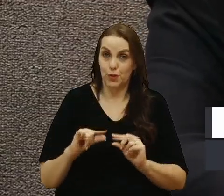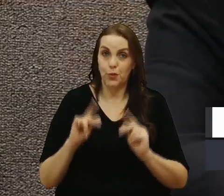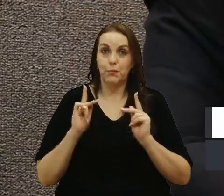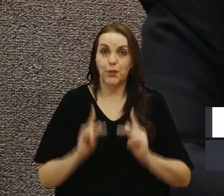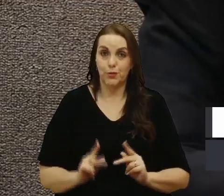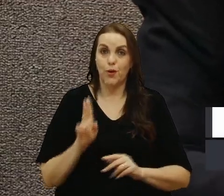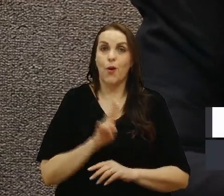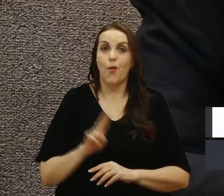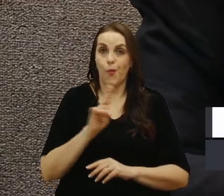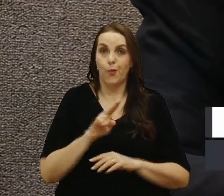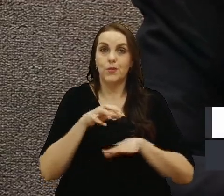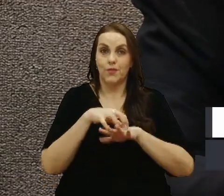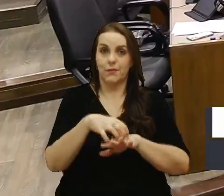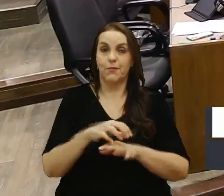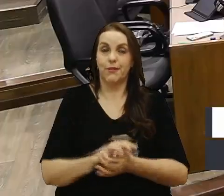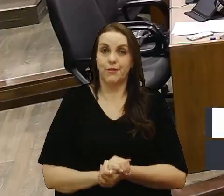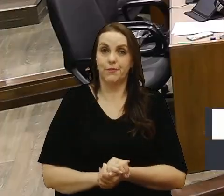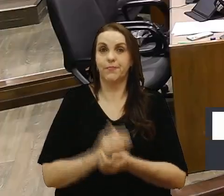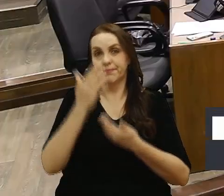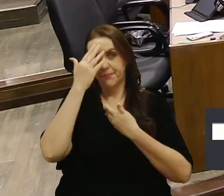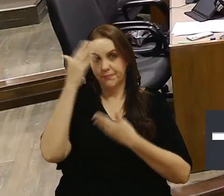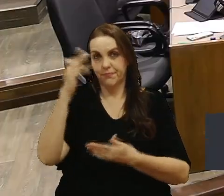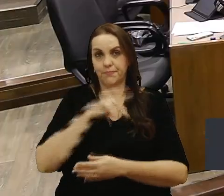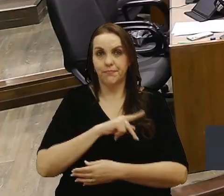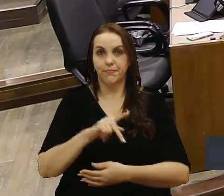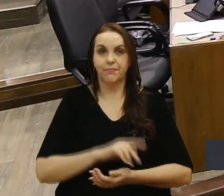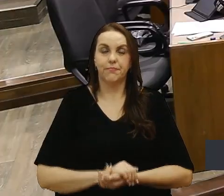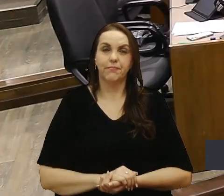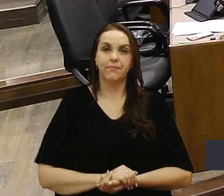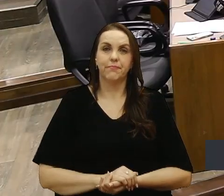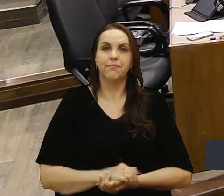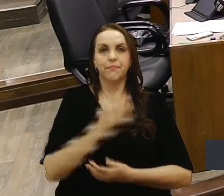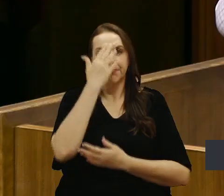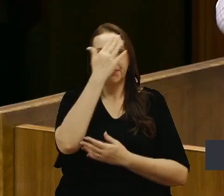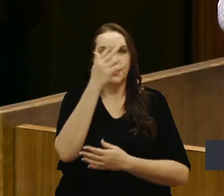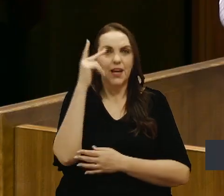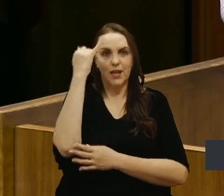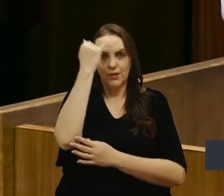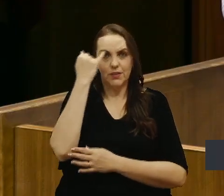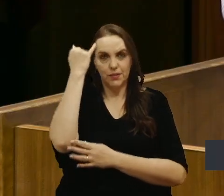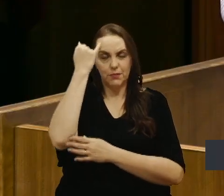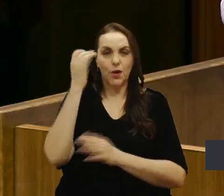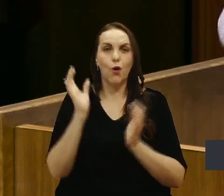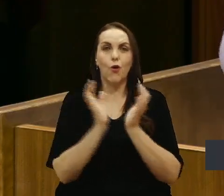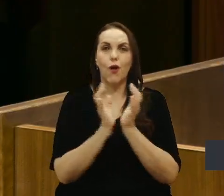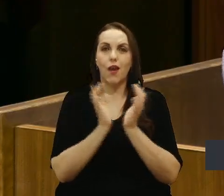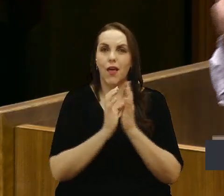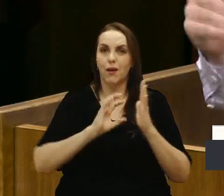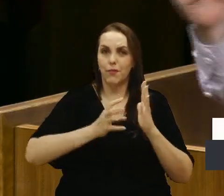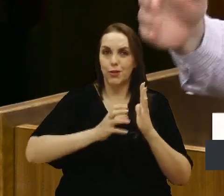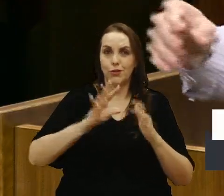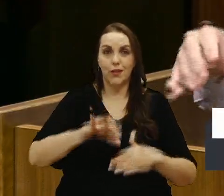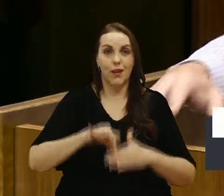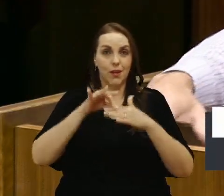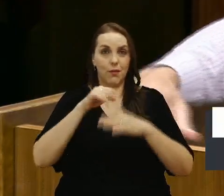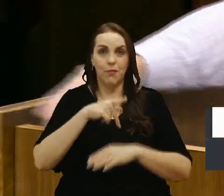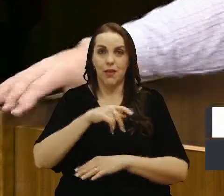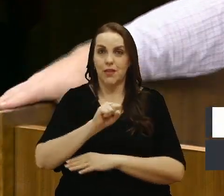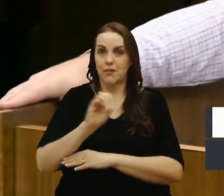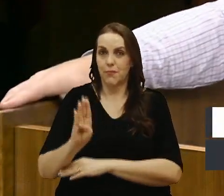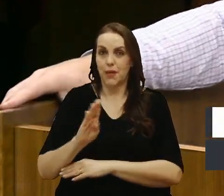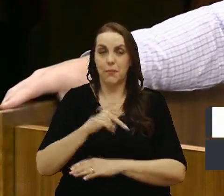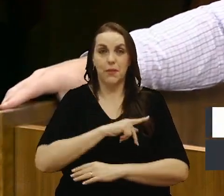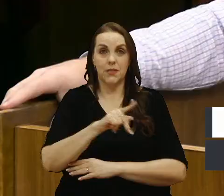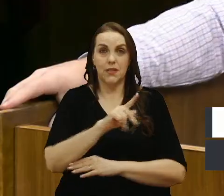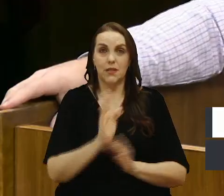passageiros. Obrigado, senhor presidente. Obrigado, vereador Zé D'Ambros, meu colega de partido, líder da bancada do PSB, presidente da Comissão de